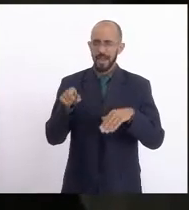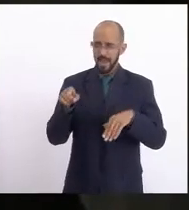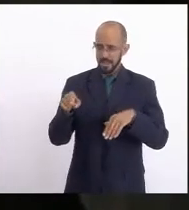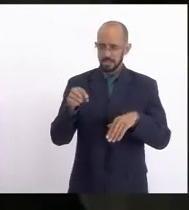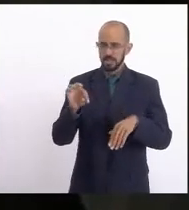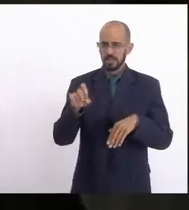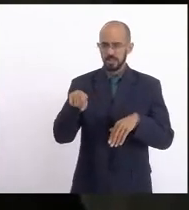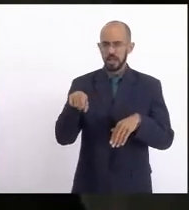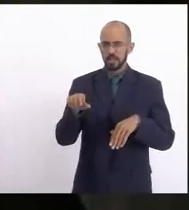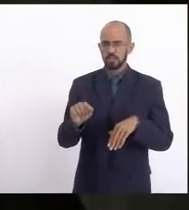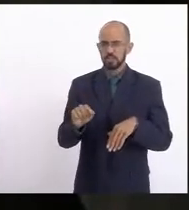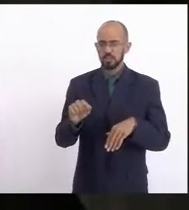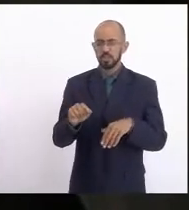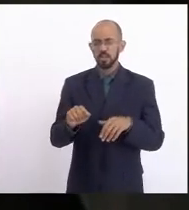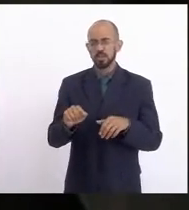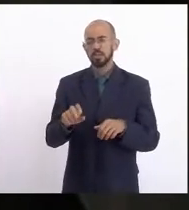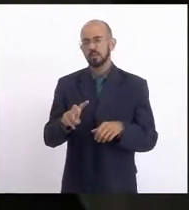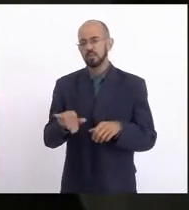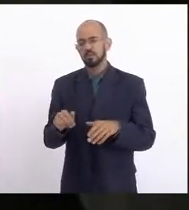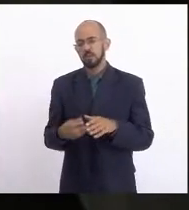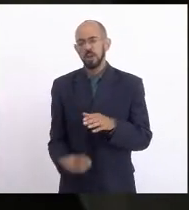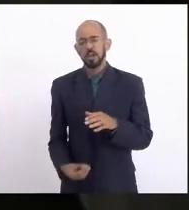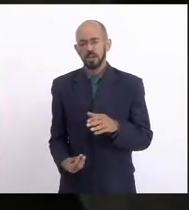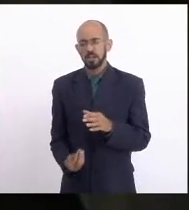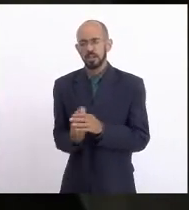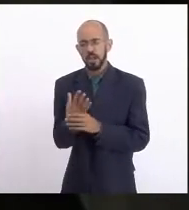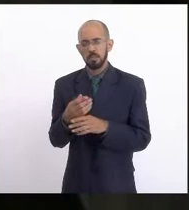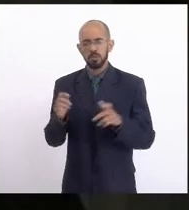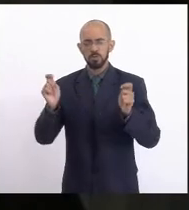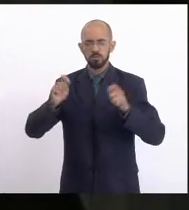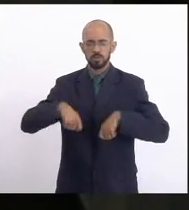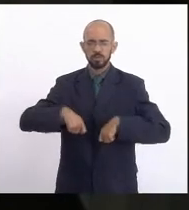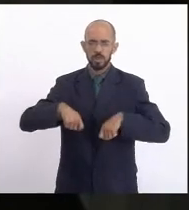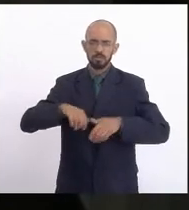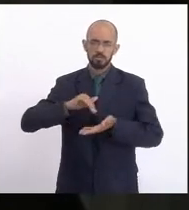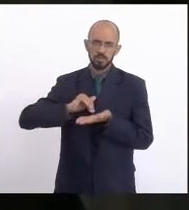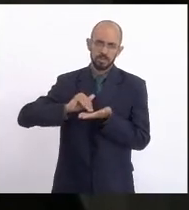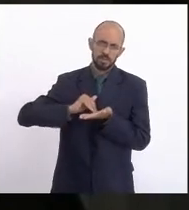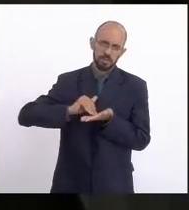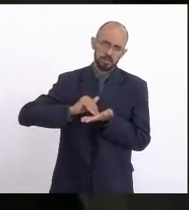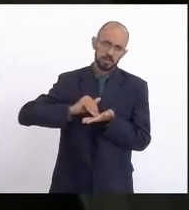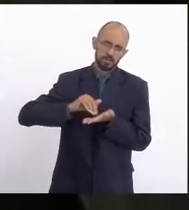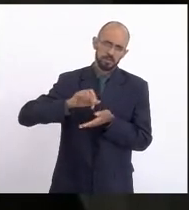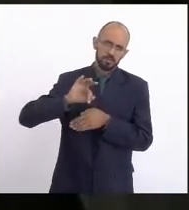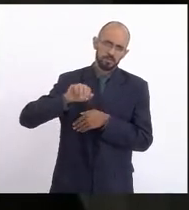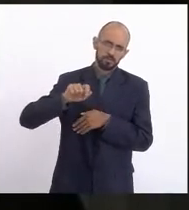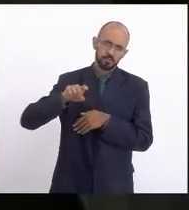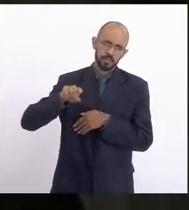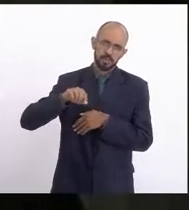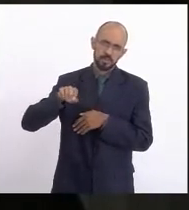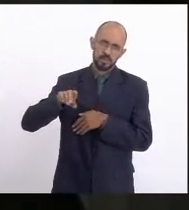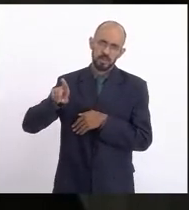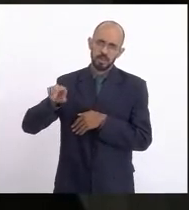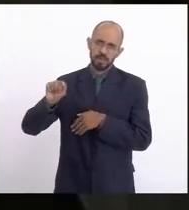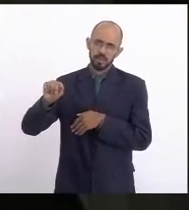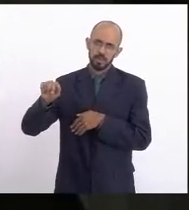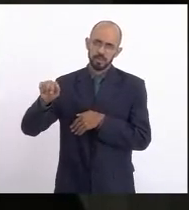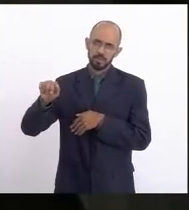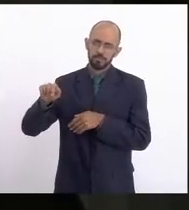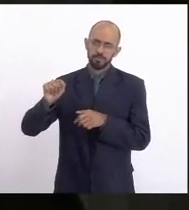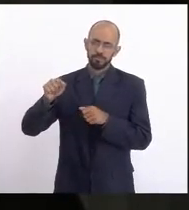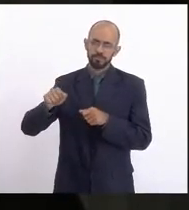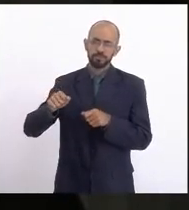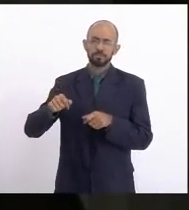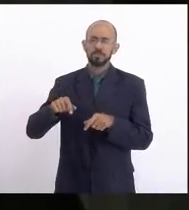Essa taxa propiciará a Secretaria de Fazenda se aparelhar devidamente, como também